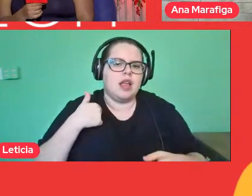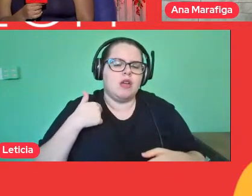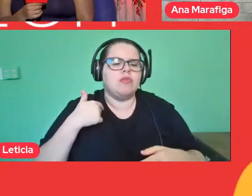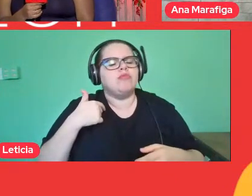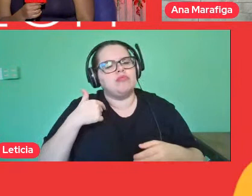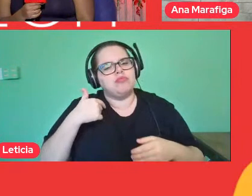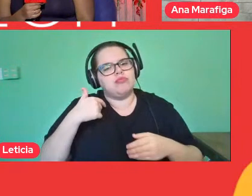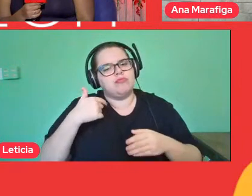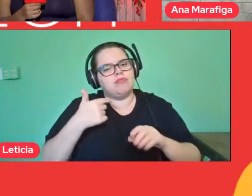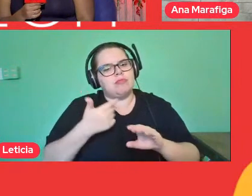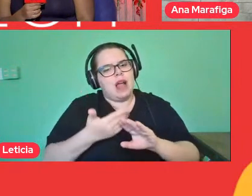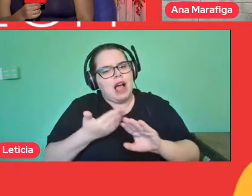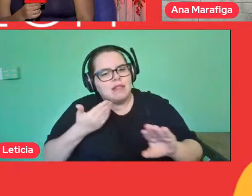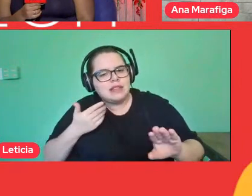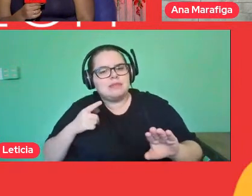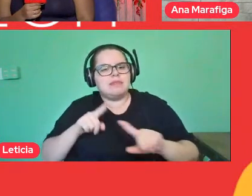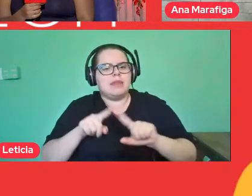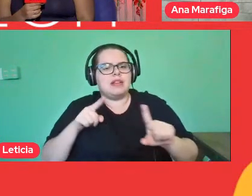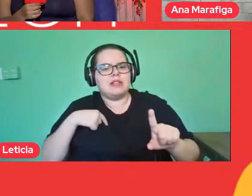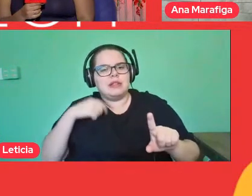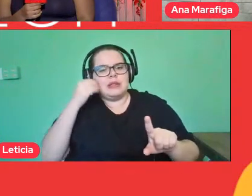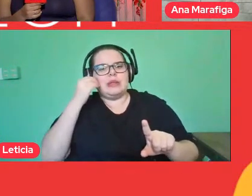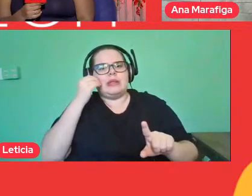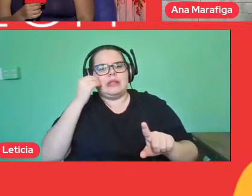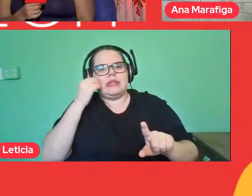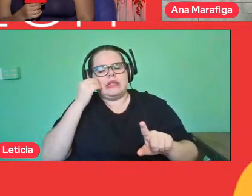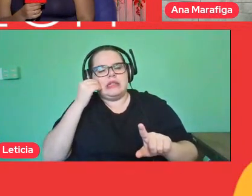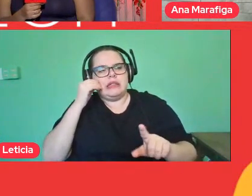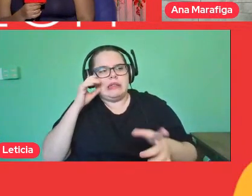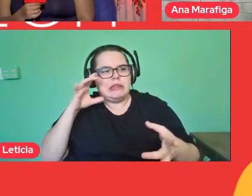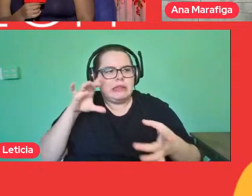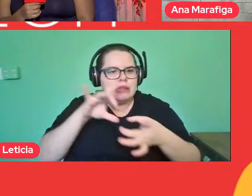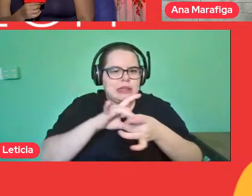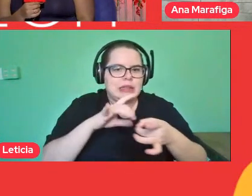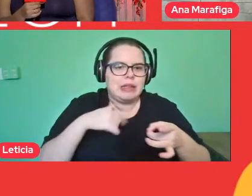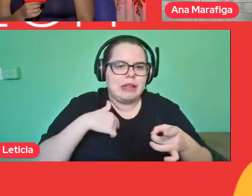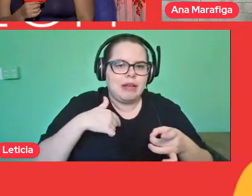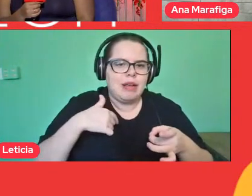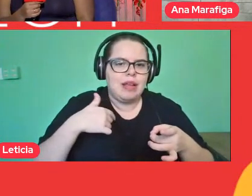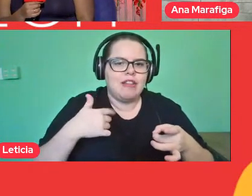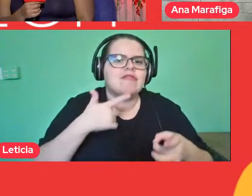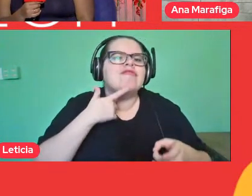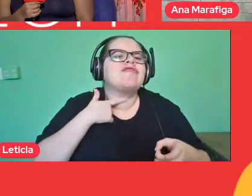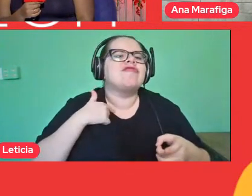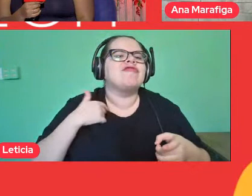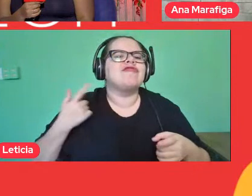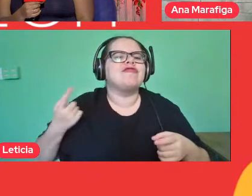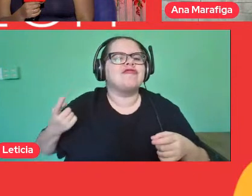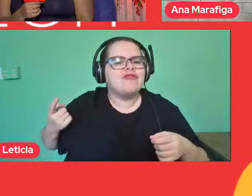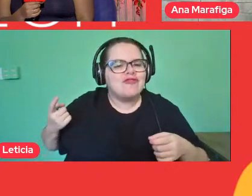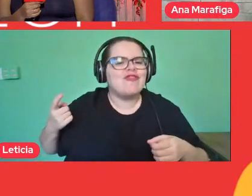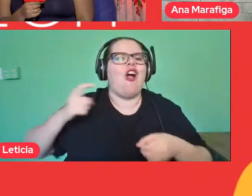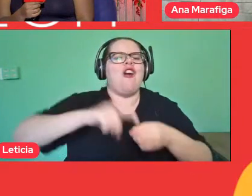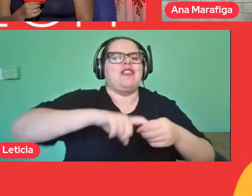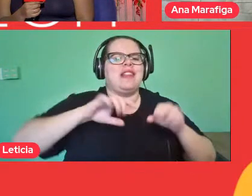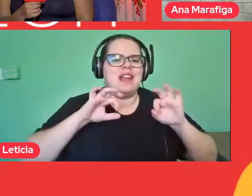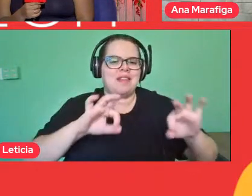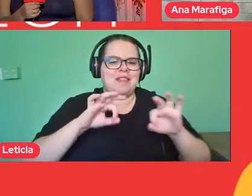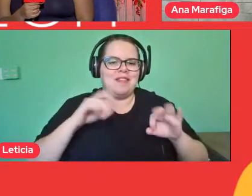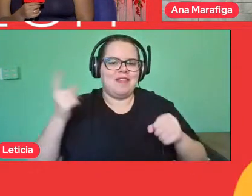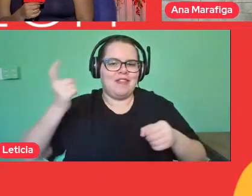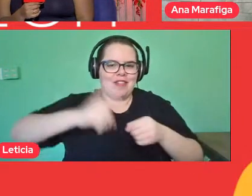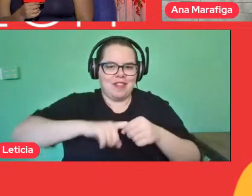estado um pouco afastada, mas vendo todas as pessoas aqui falar, me acendeu muito a vontade de voltar a ser